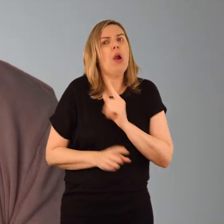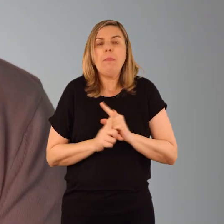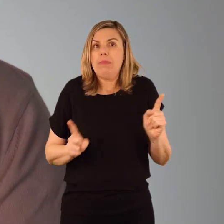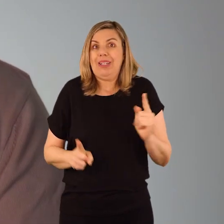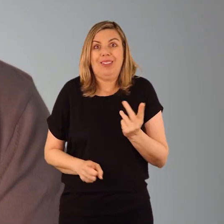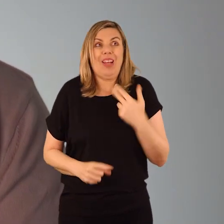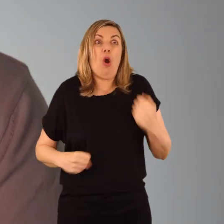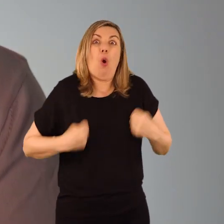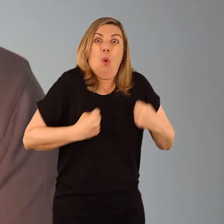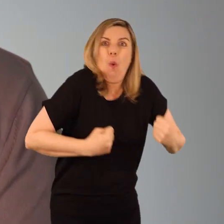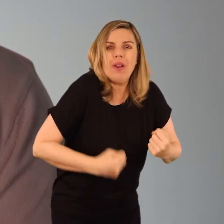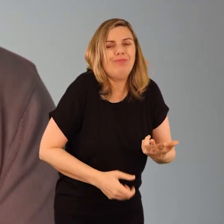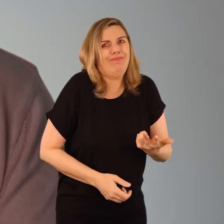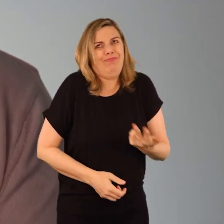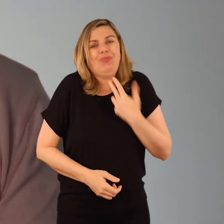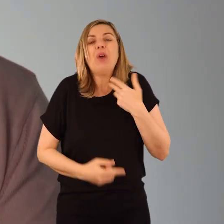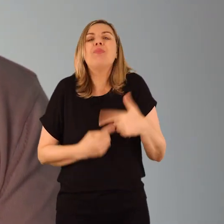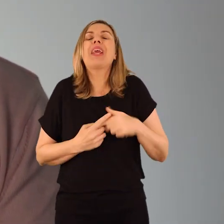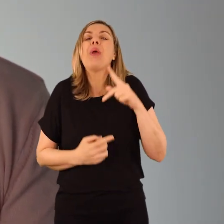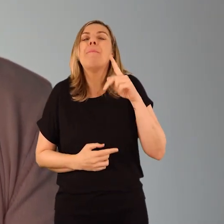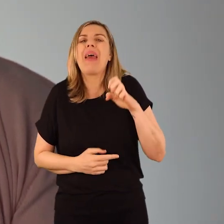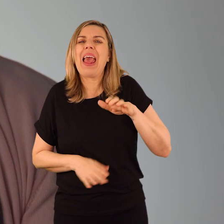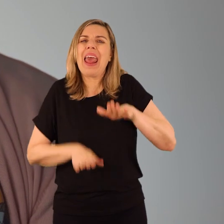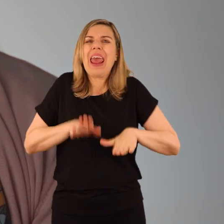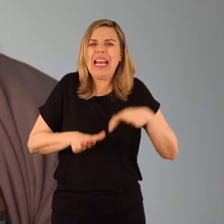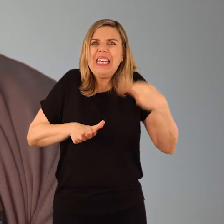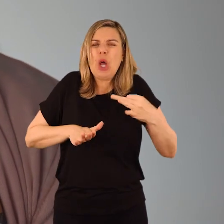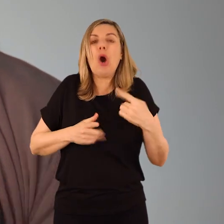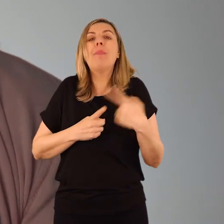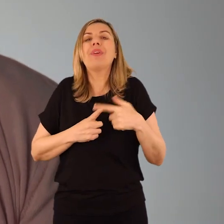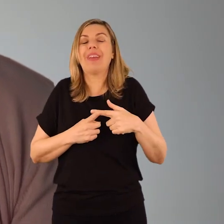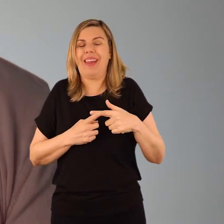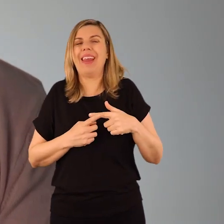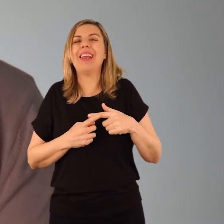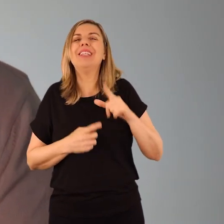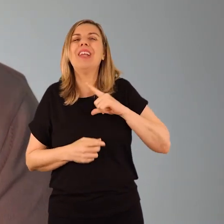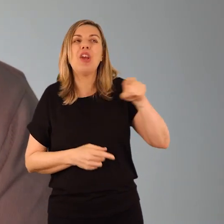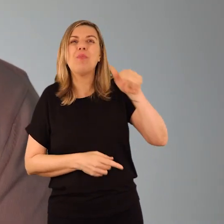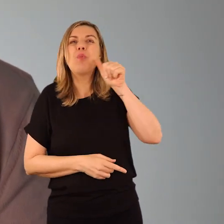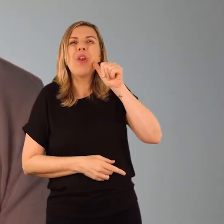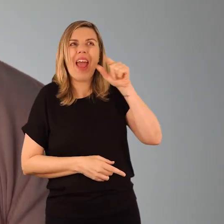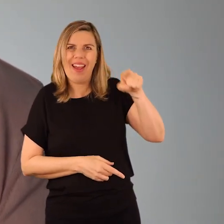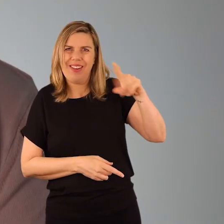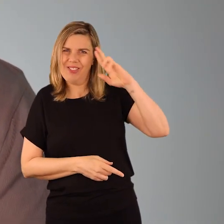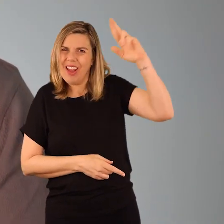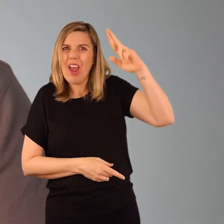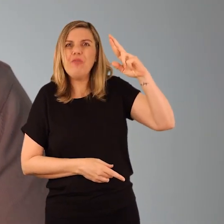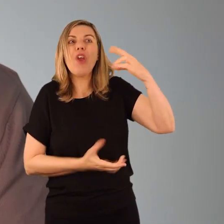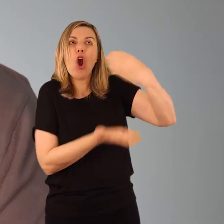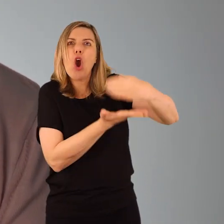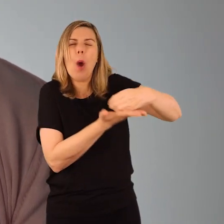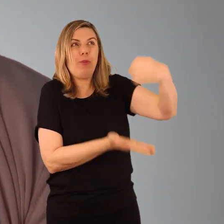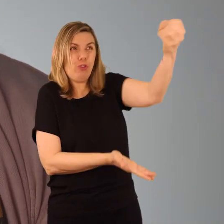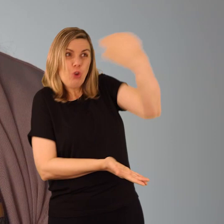mas eu não pude correr, porque eu tava machucada com o pé, né? Porque eu pisei num caco de vidro de um copo que a